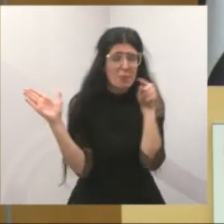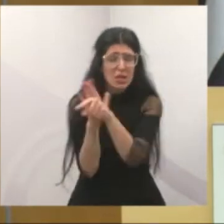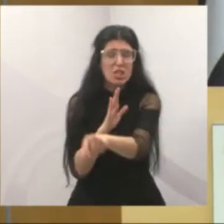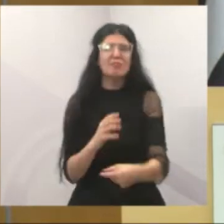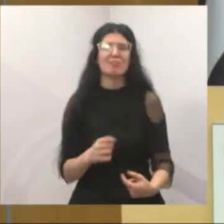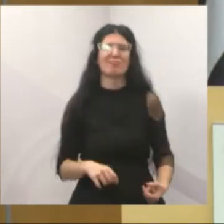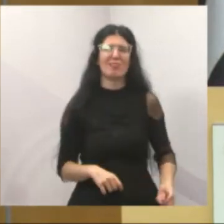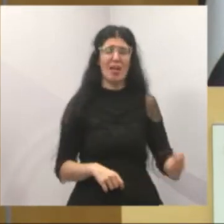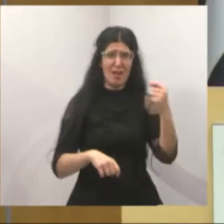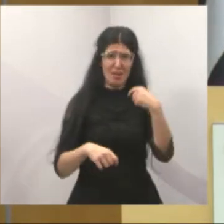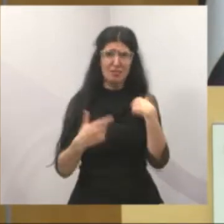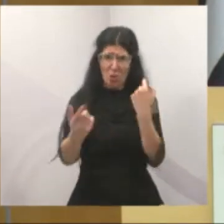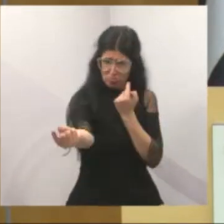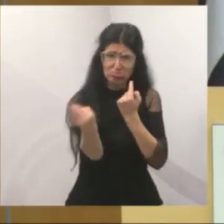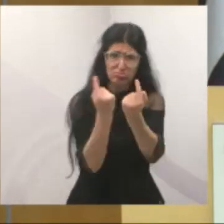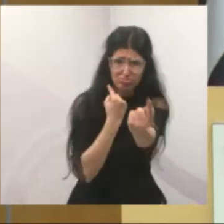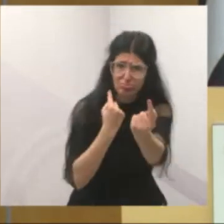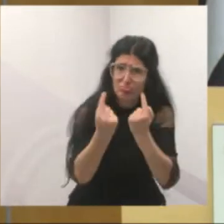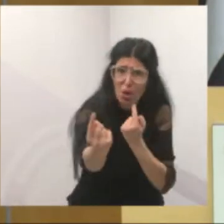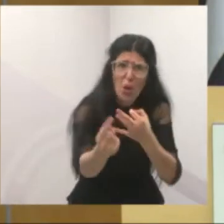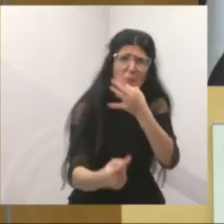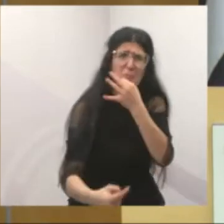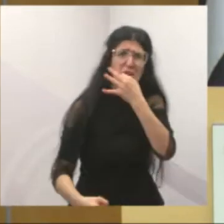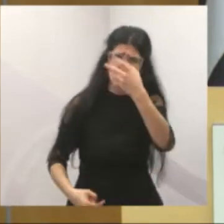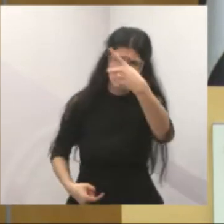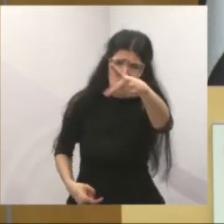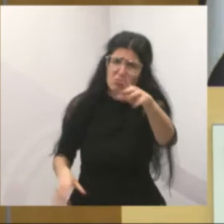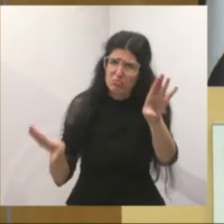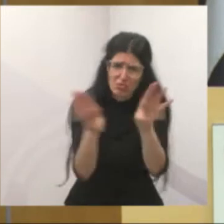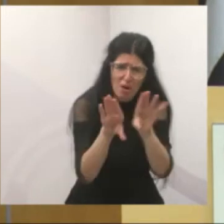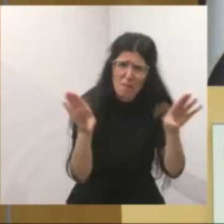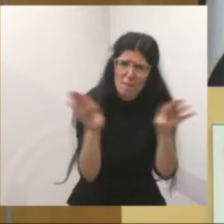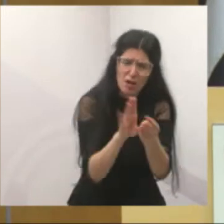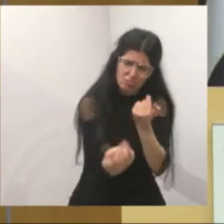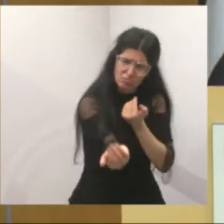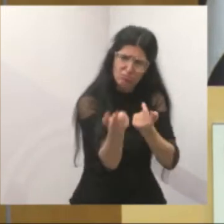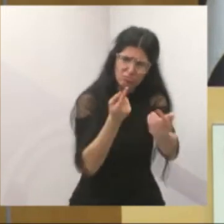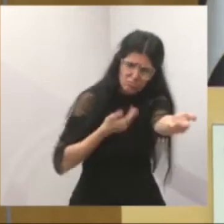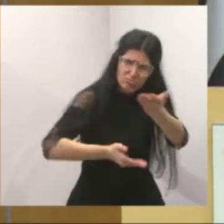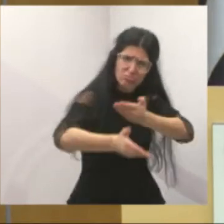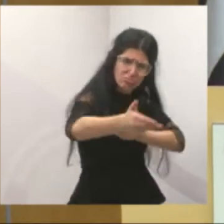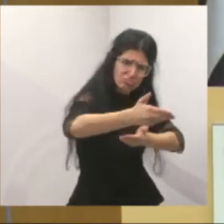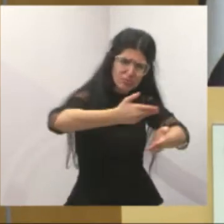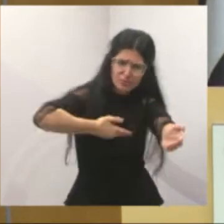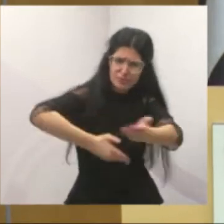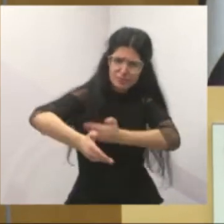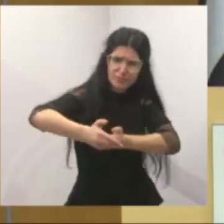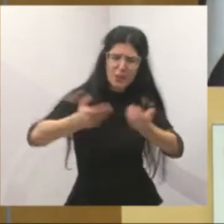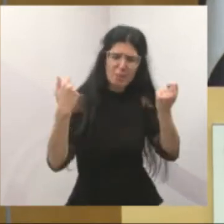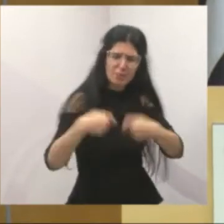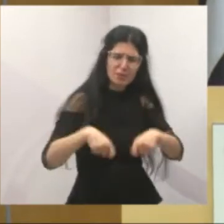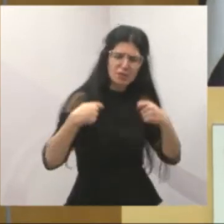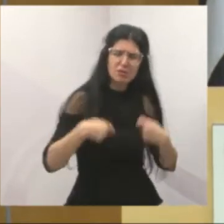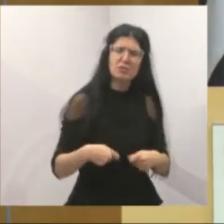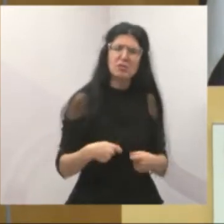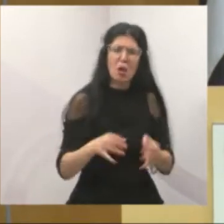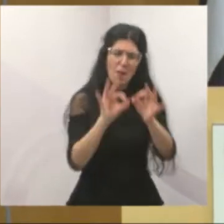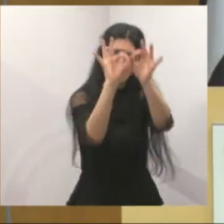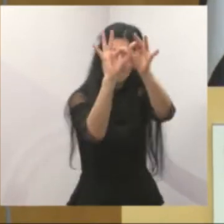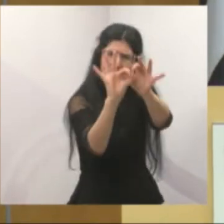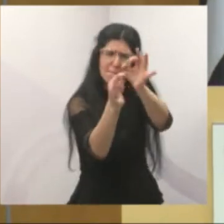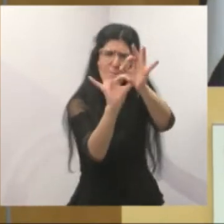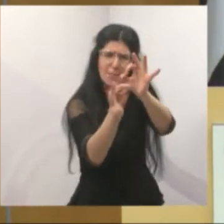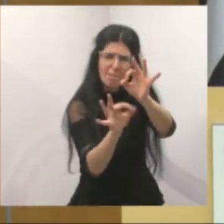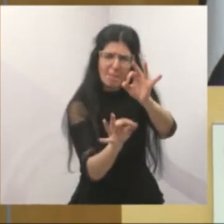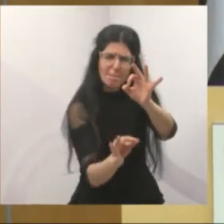com você que está nos assistindo sobre esses questionamentos que precisam ser respondidos. Perceba que nós, vereadores,